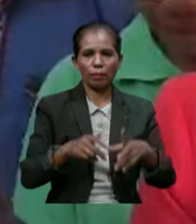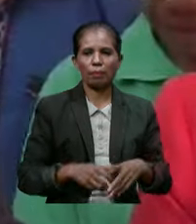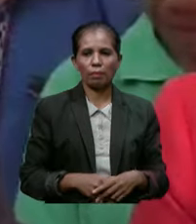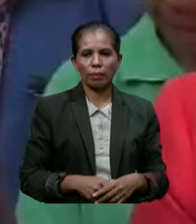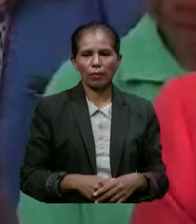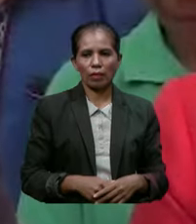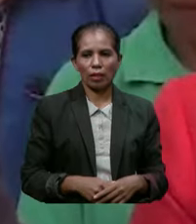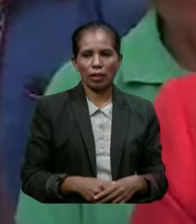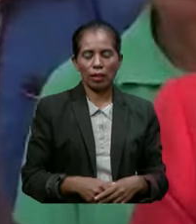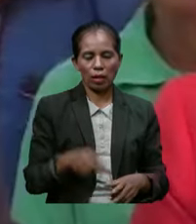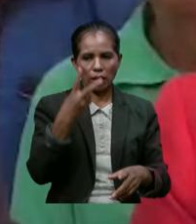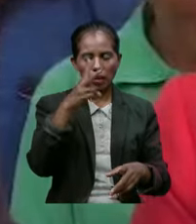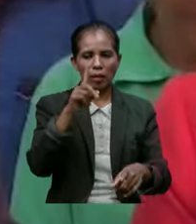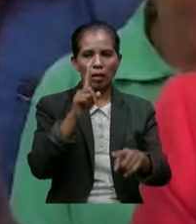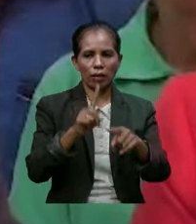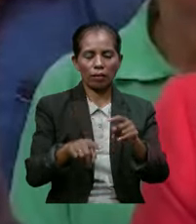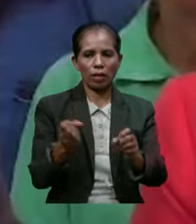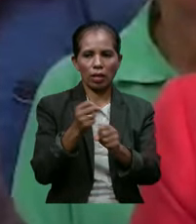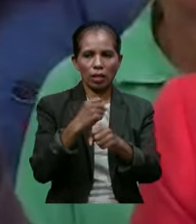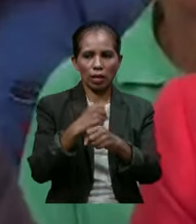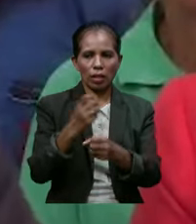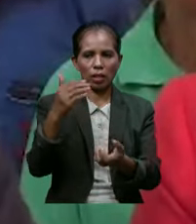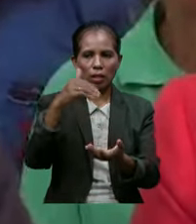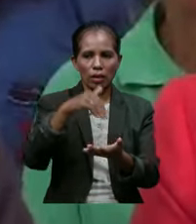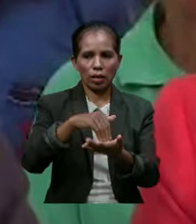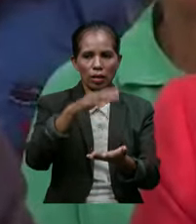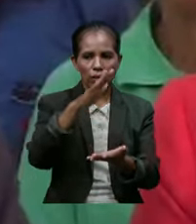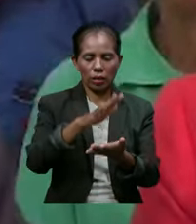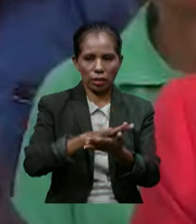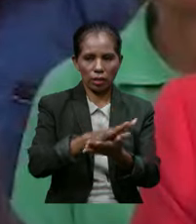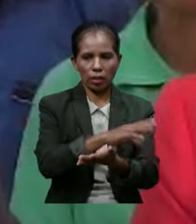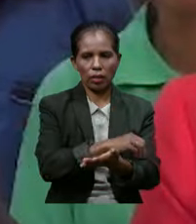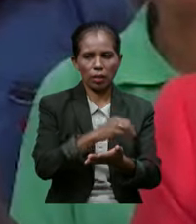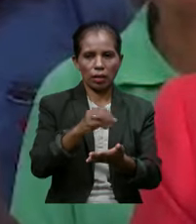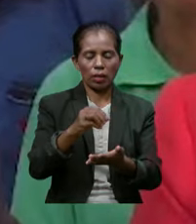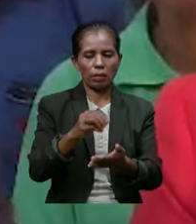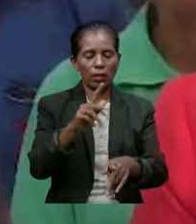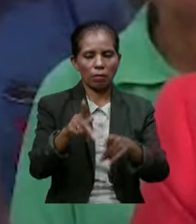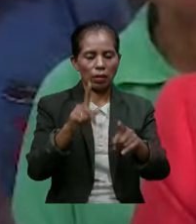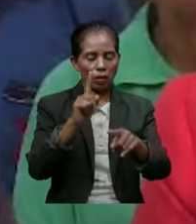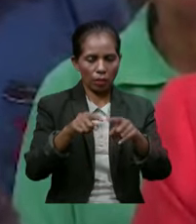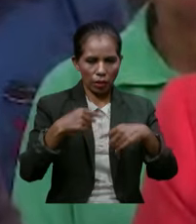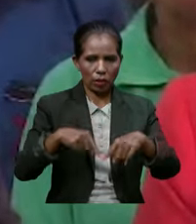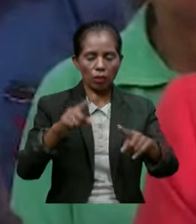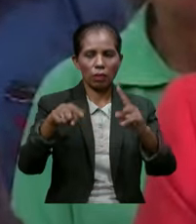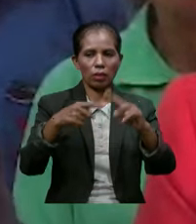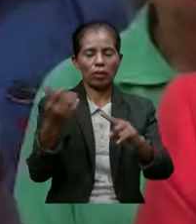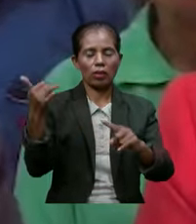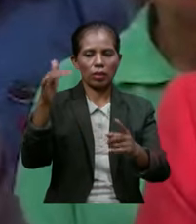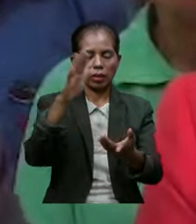hare labele halo filafali rai takameti ni strada i emaliu la dia bain hira sira